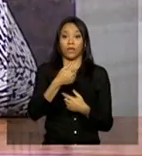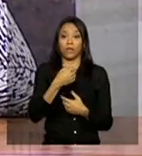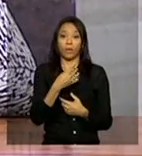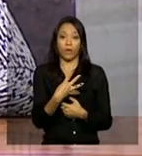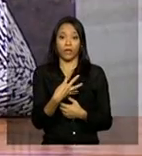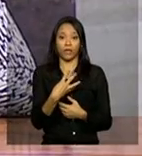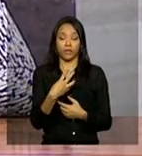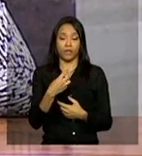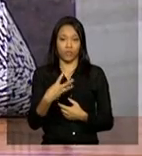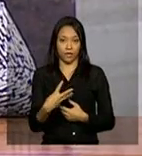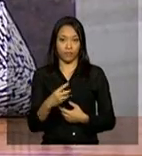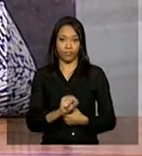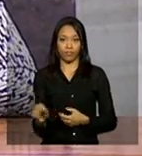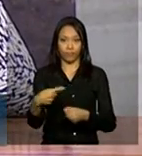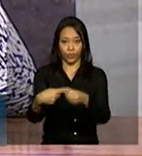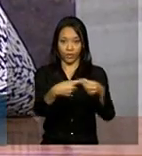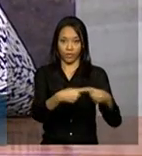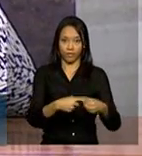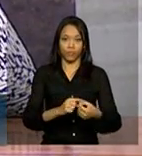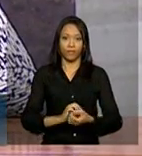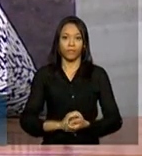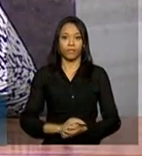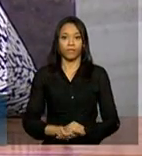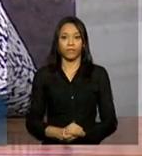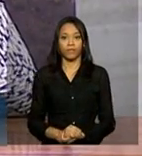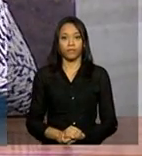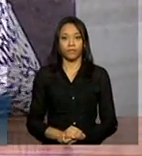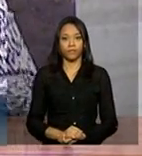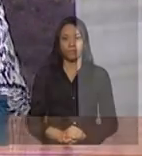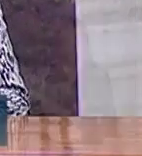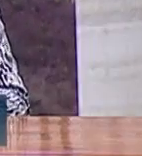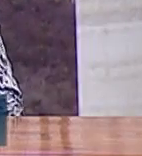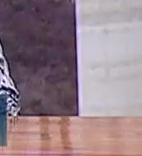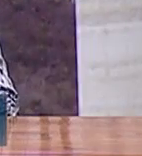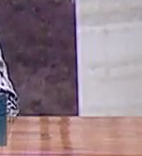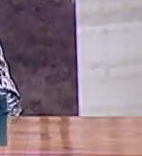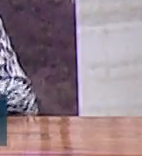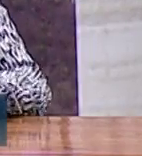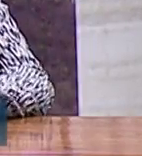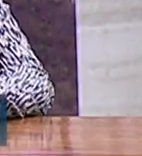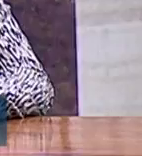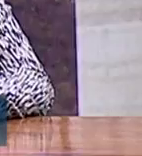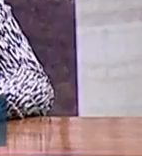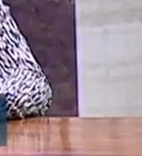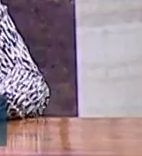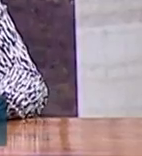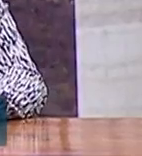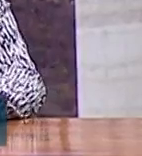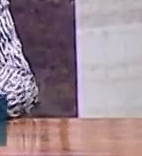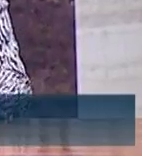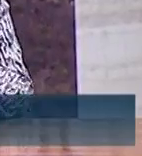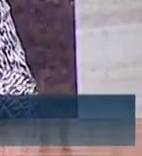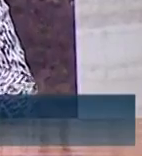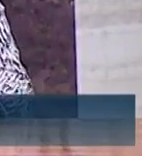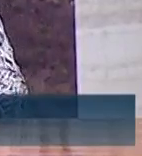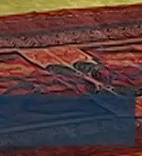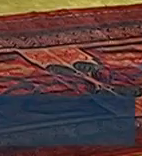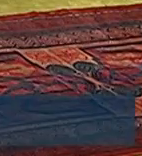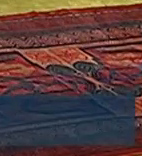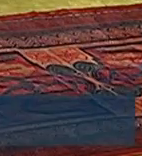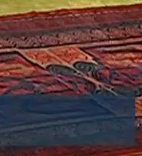143 municípios. Agora nós vamos ver a segunda parte das imagens desses blocos que eu acabei de apresentar. Muito obrigada.